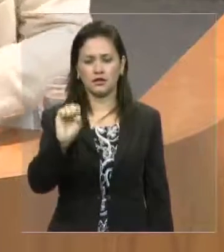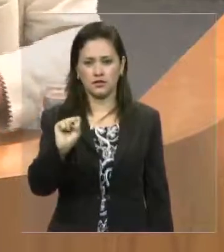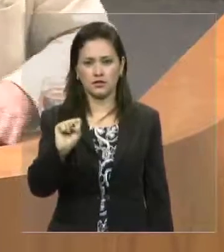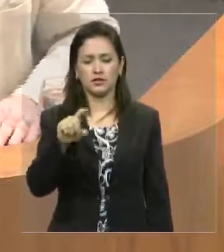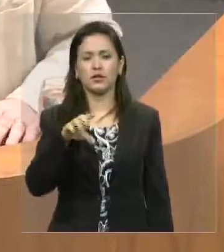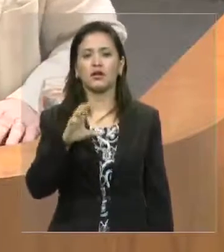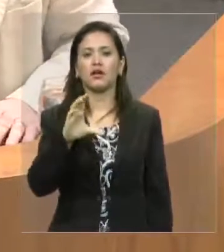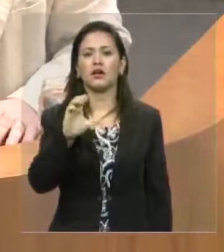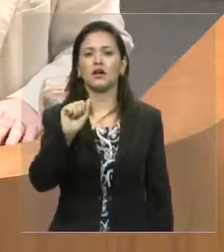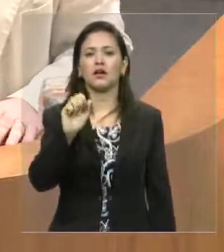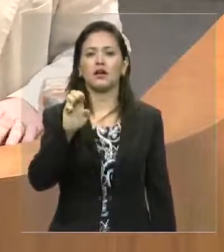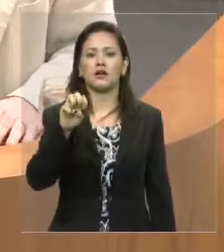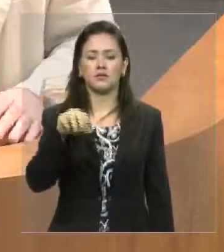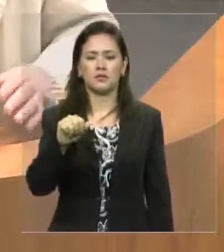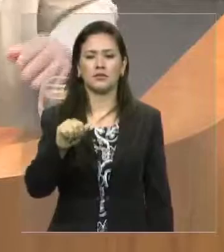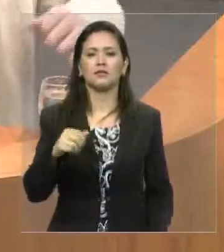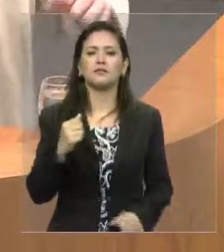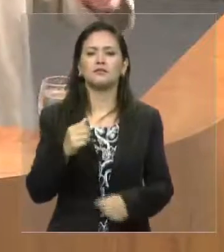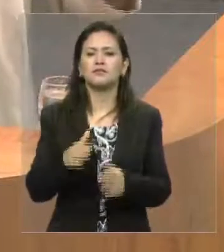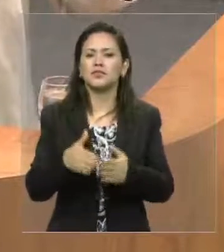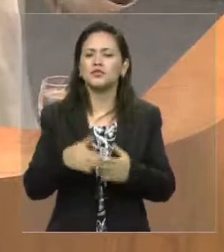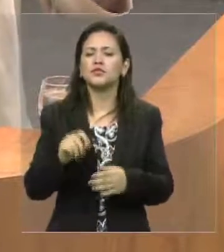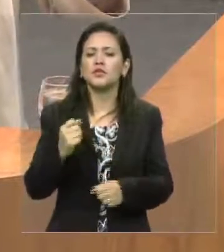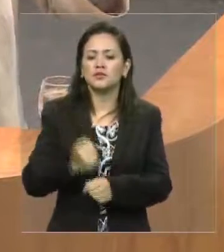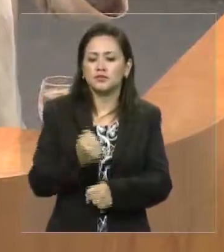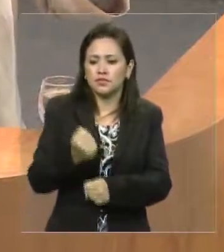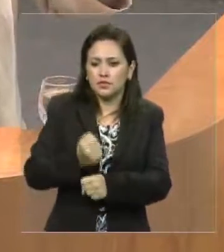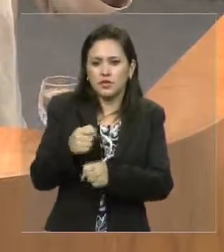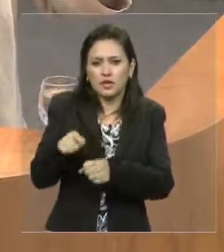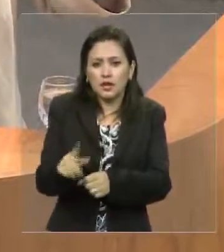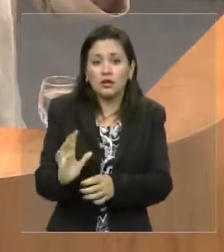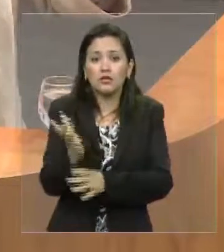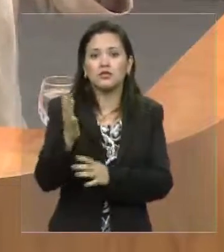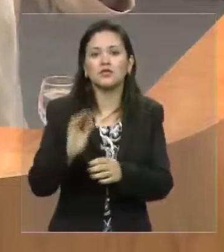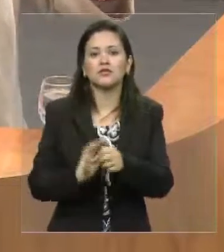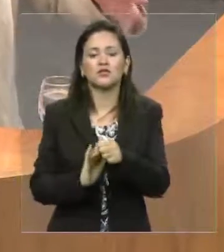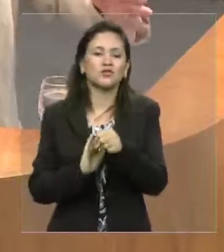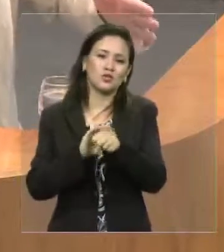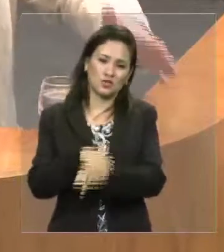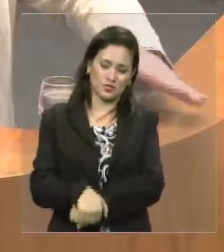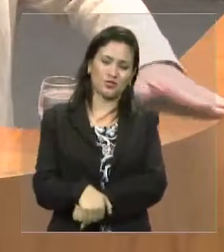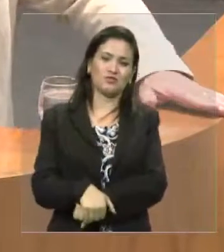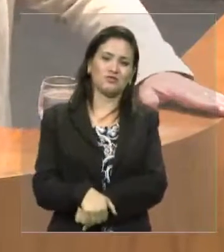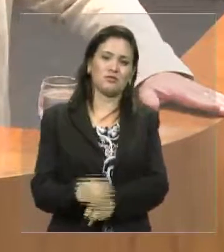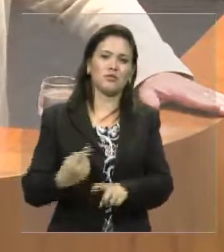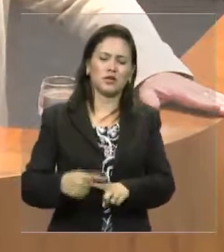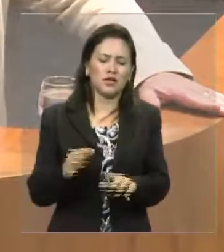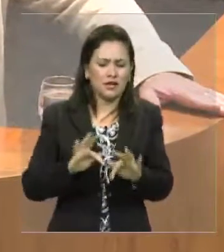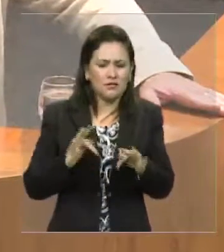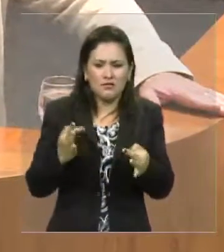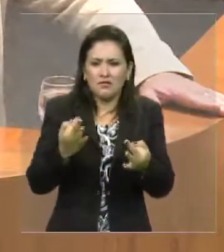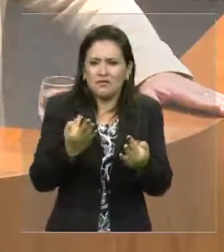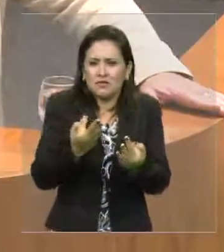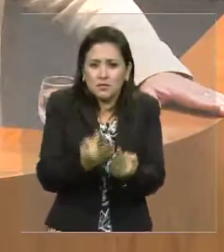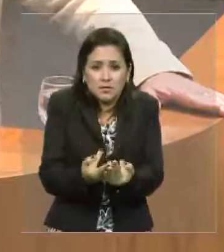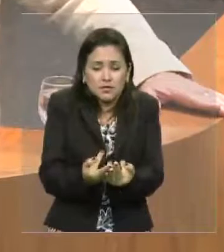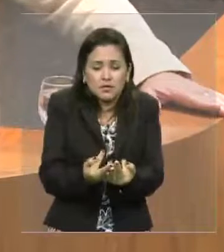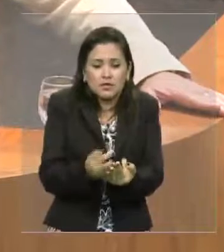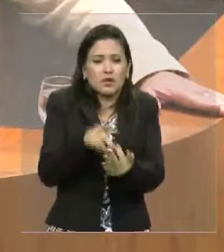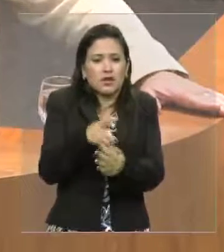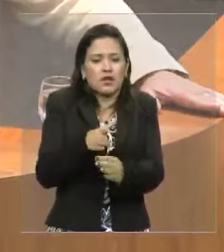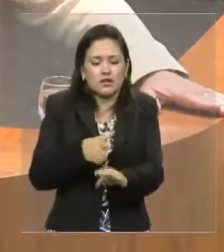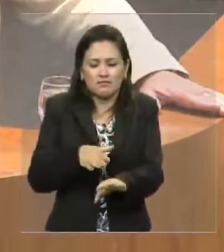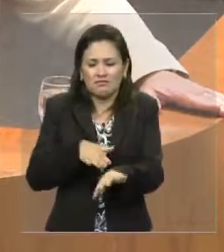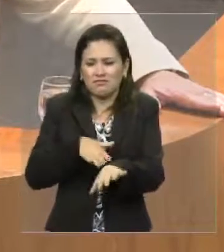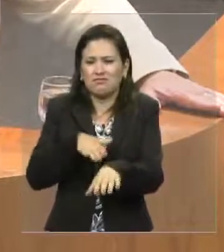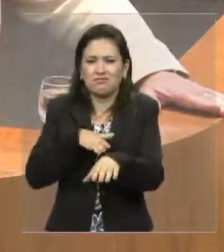à noite, para que as milhares de famílias que passam ali não fiquem com